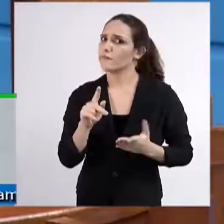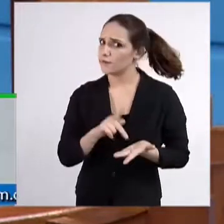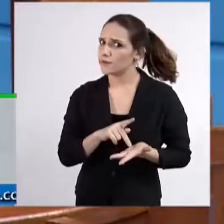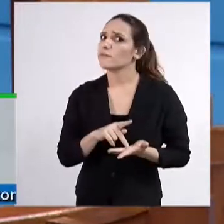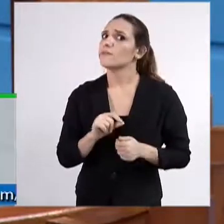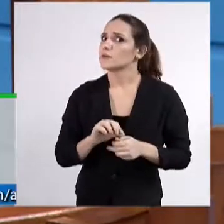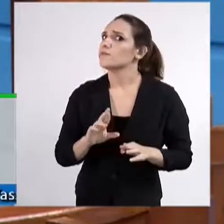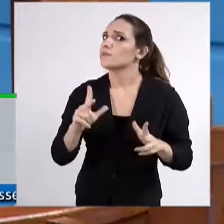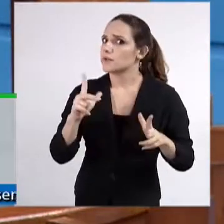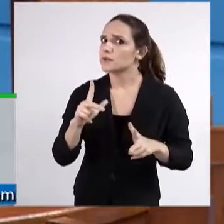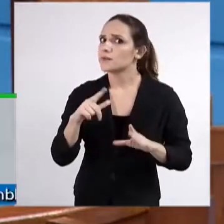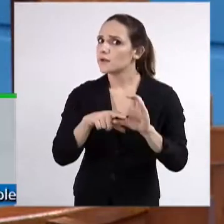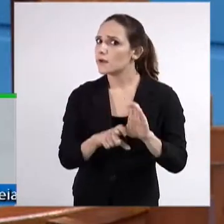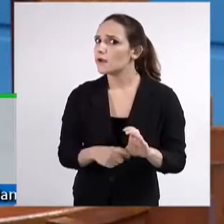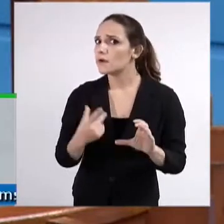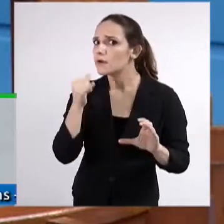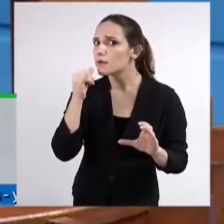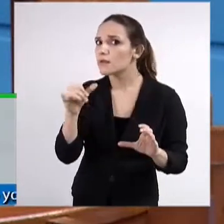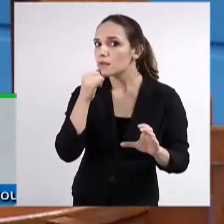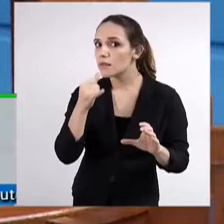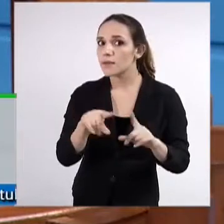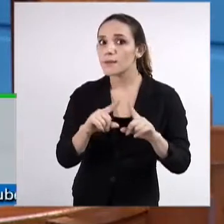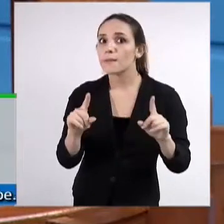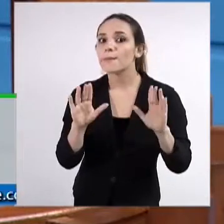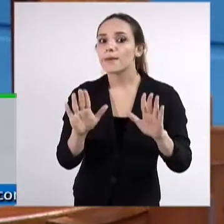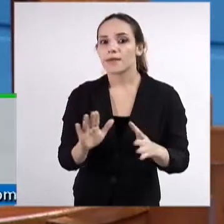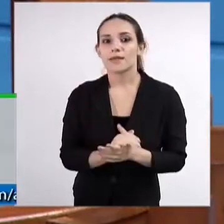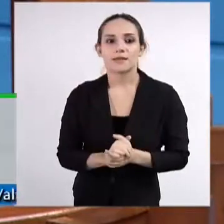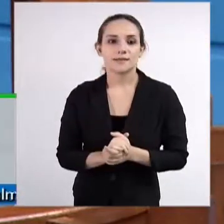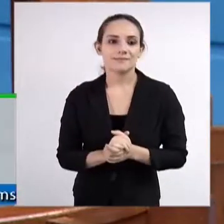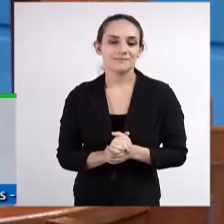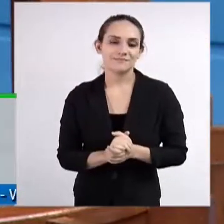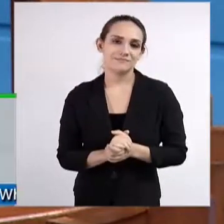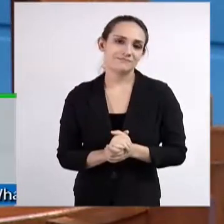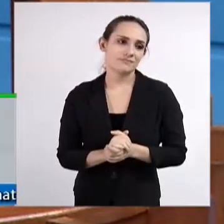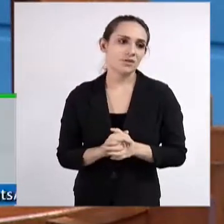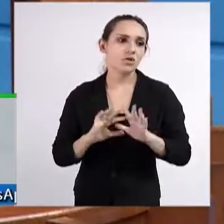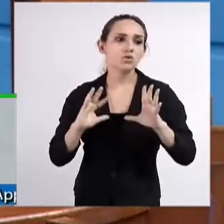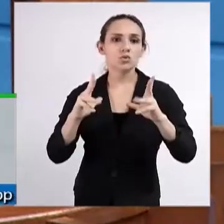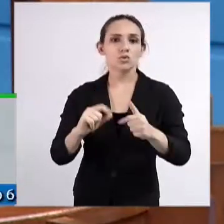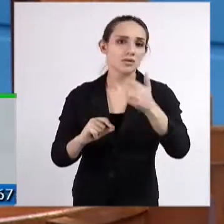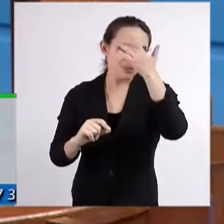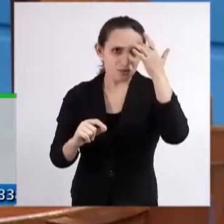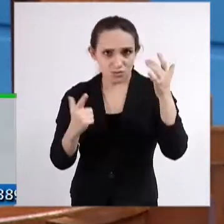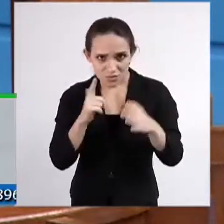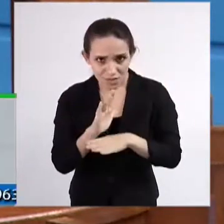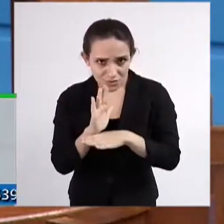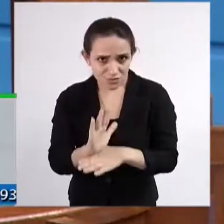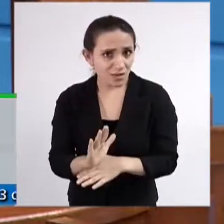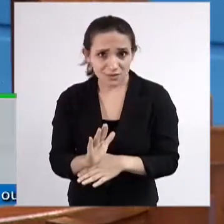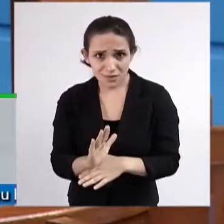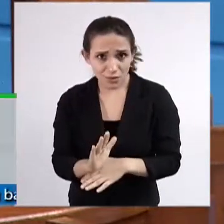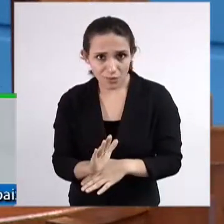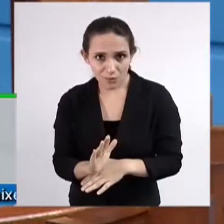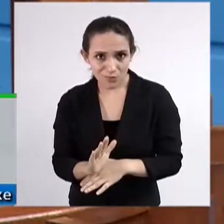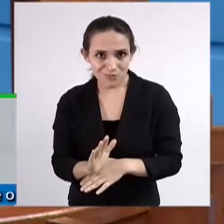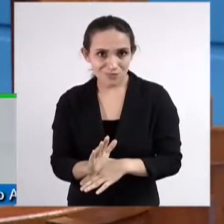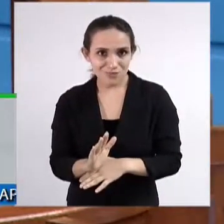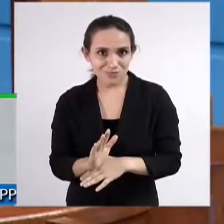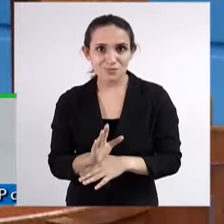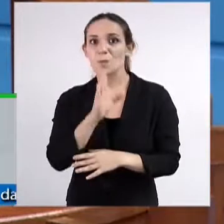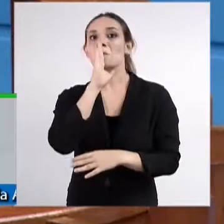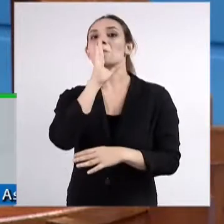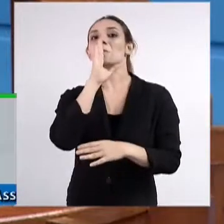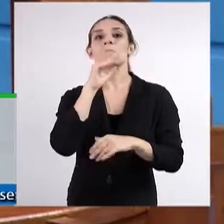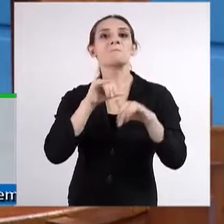diferença na conta de energia. Agora, isso não chega até as pessoas, até os consumidores que estão